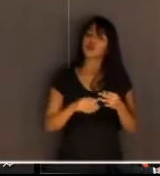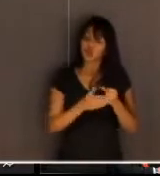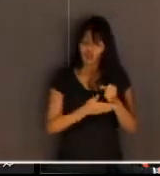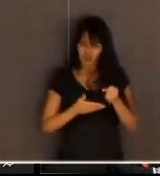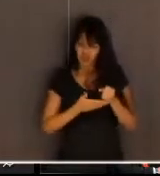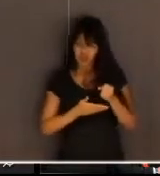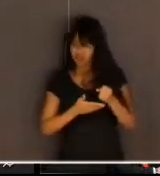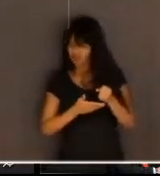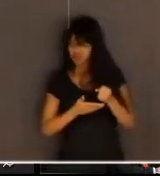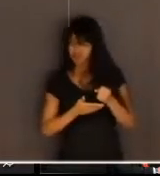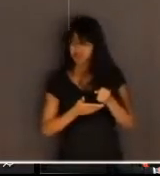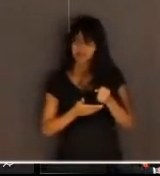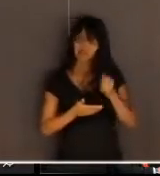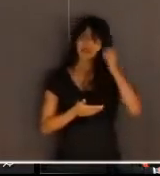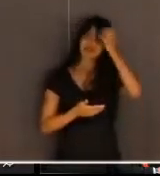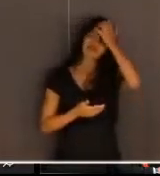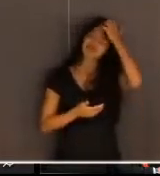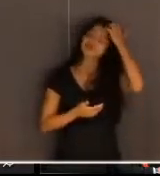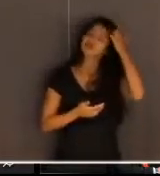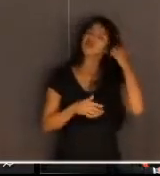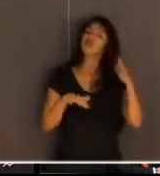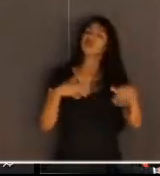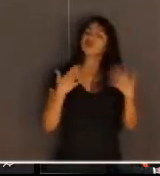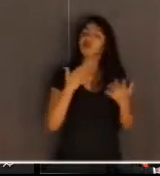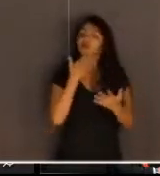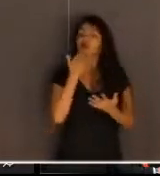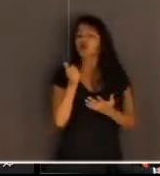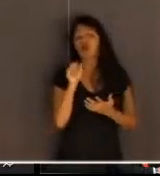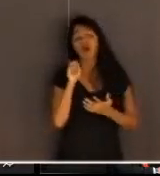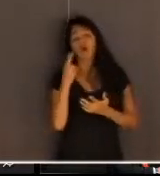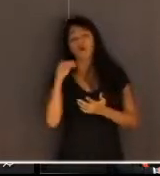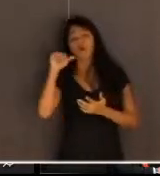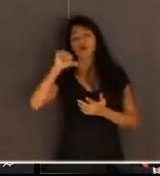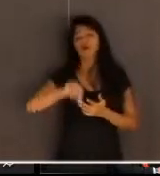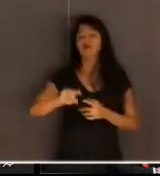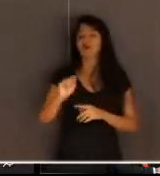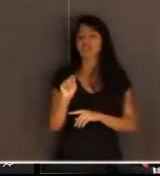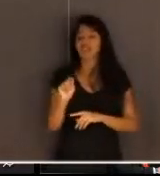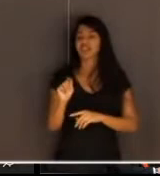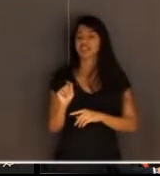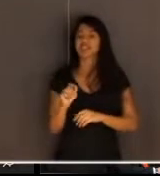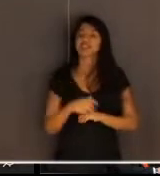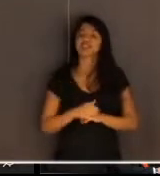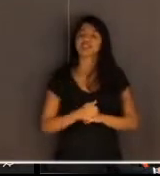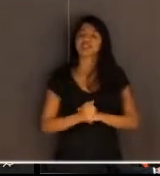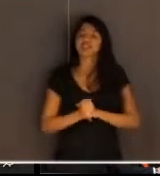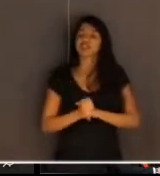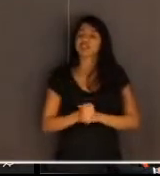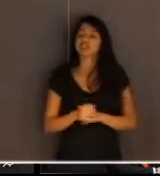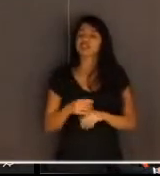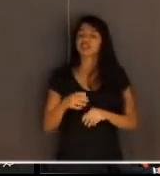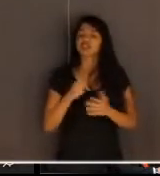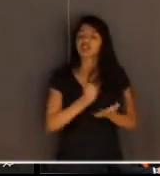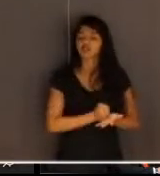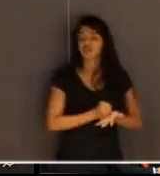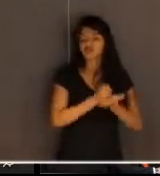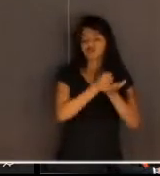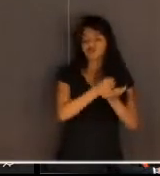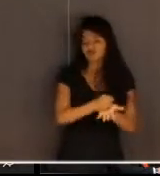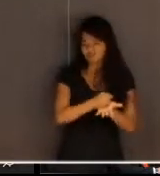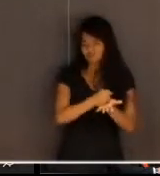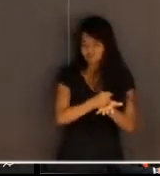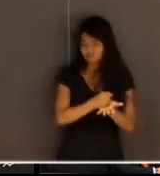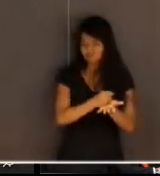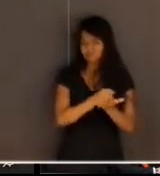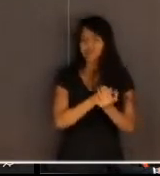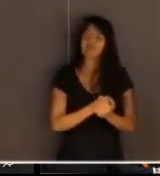faz melhor ou pior uma decisão judicial são as condições que nós, oferecemos ao julgador para que